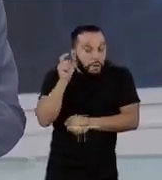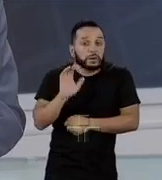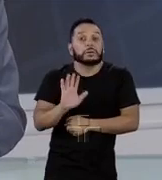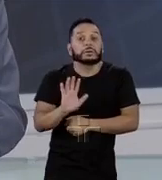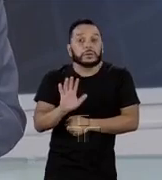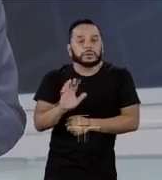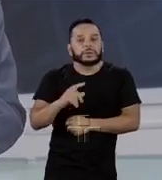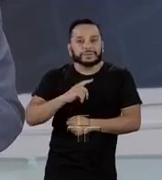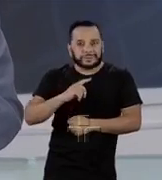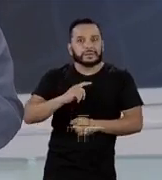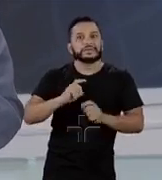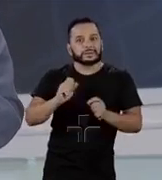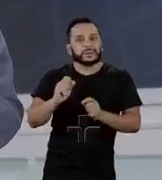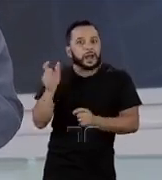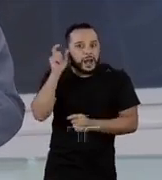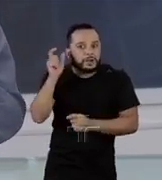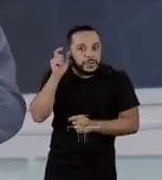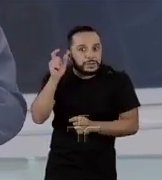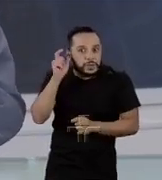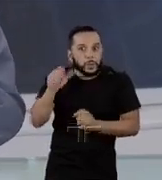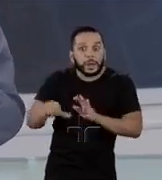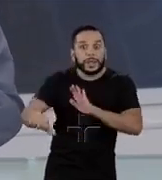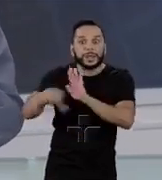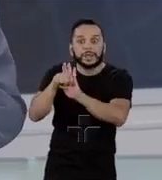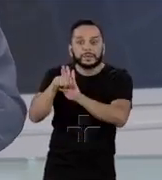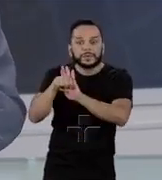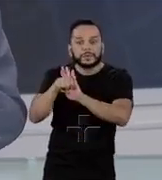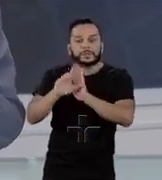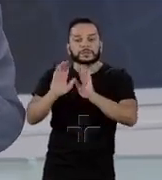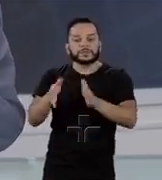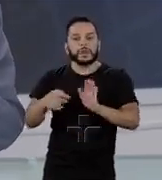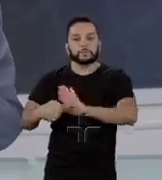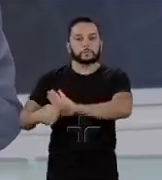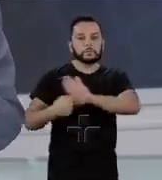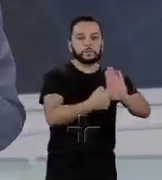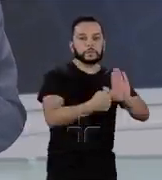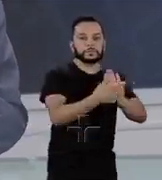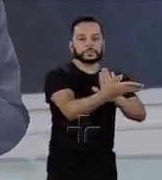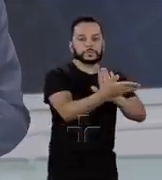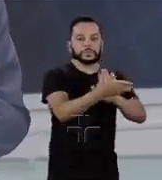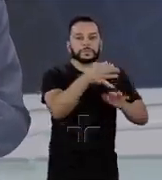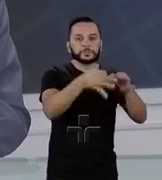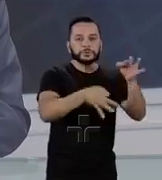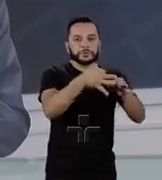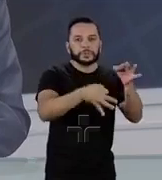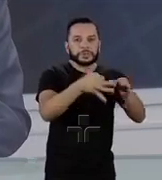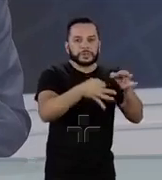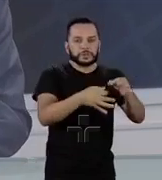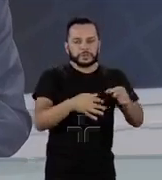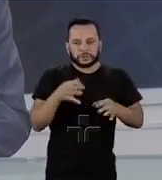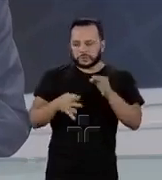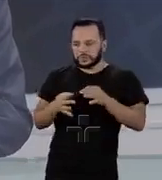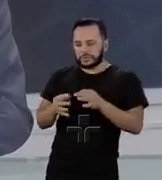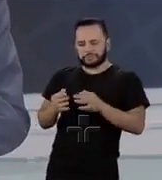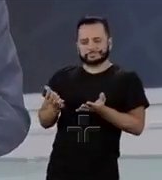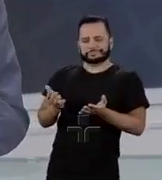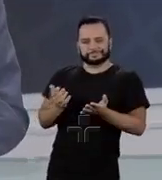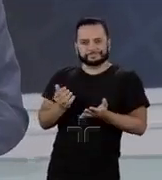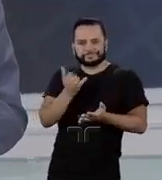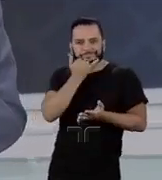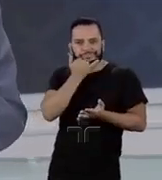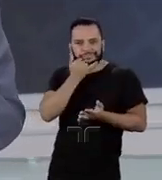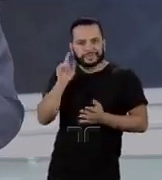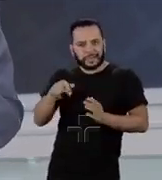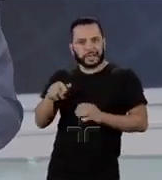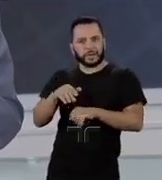estavam nos autos. E isso, evidentemente, viola o direito do cidadão em poder conversar com o seu cliente de forma